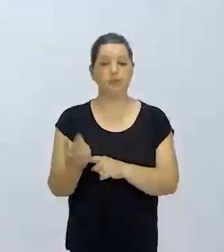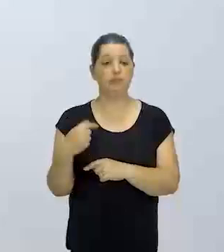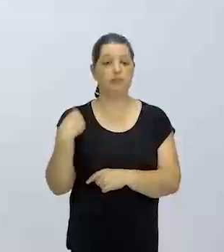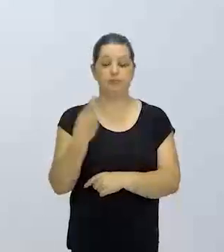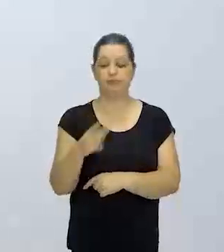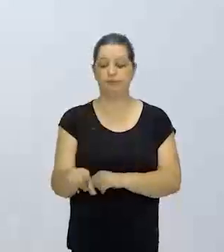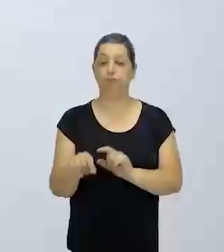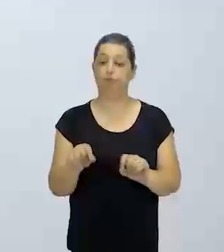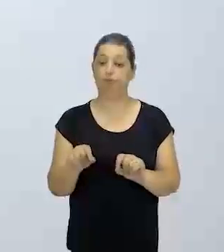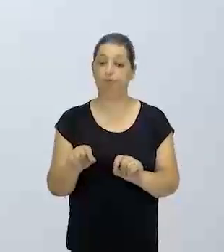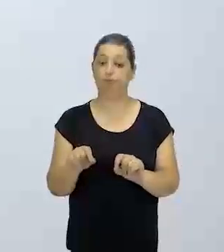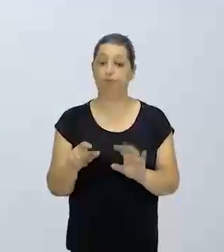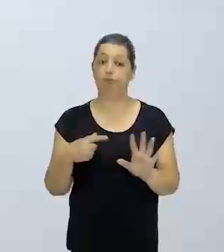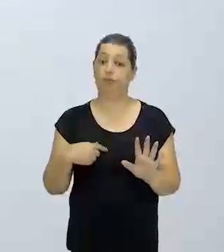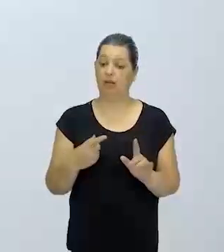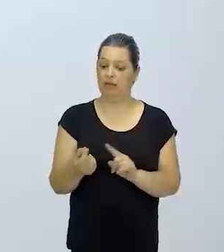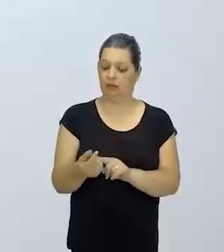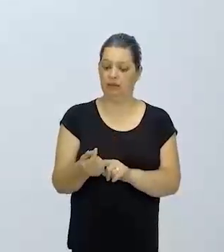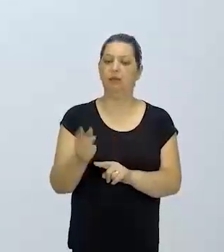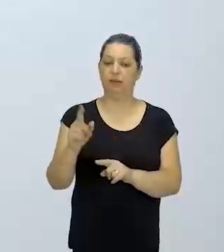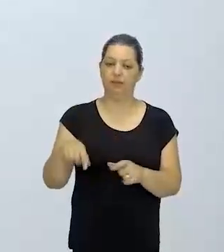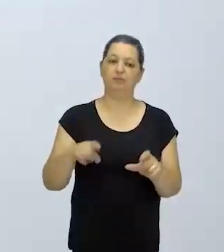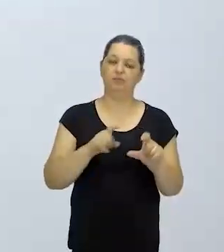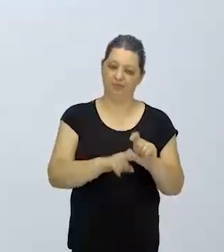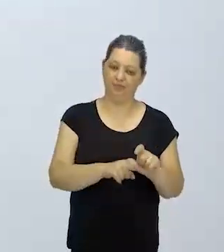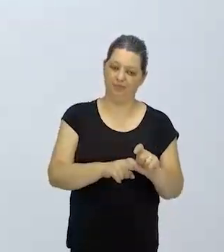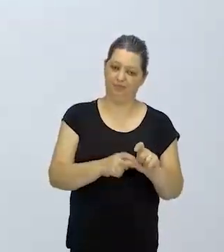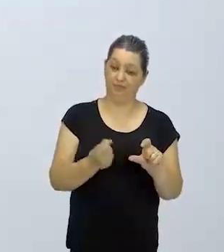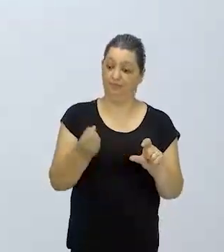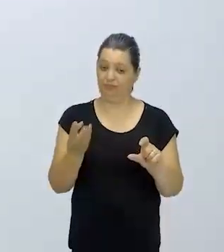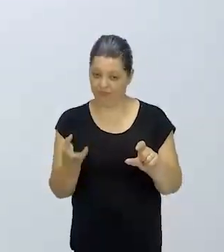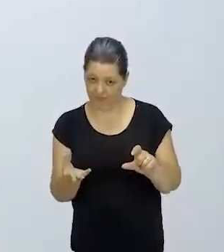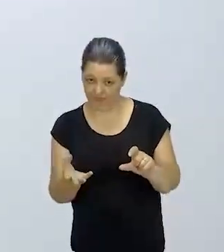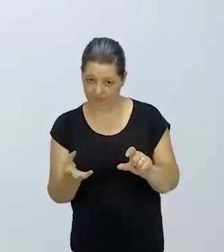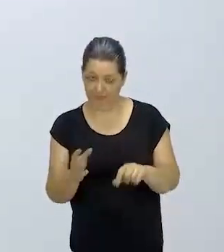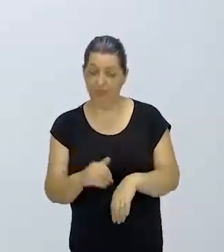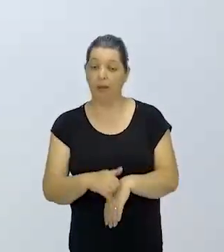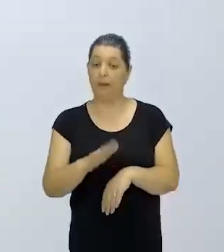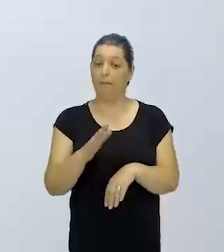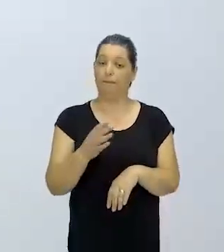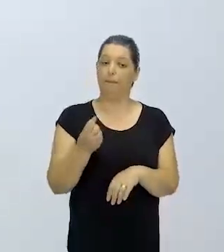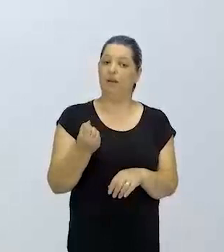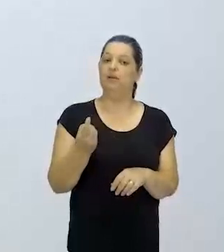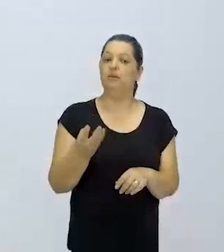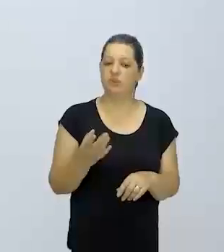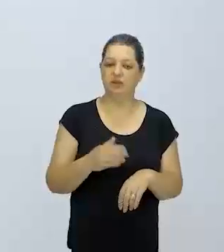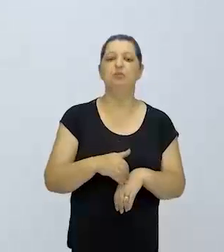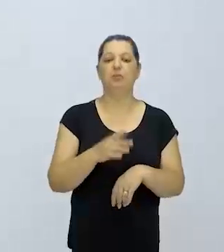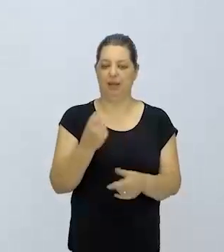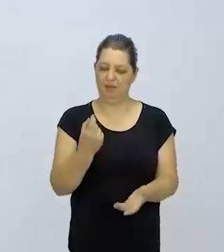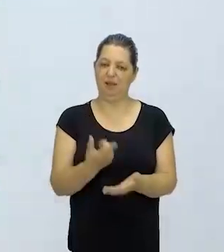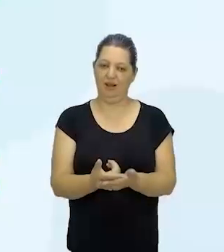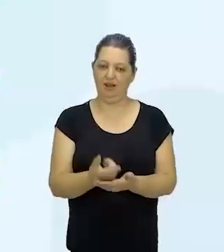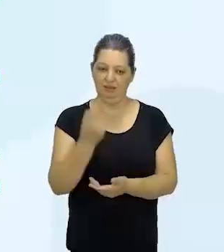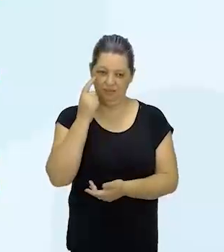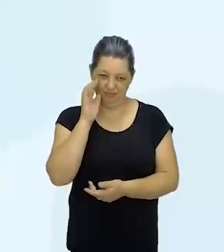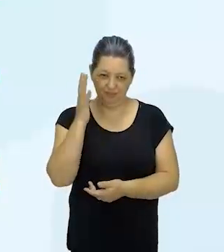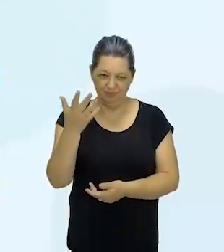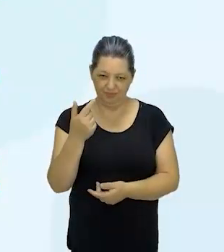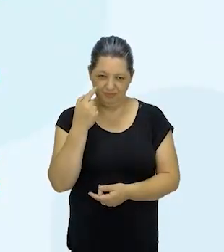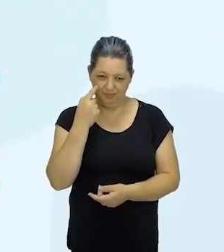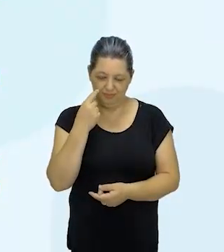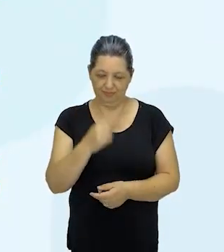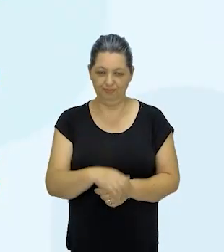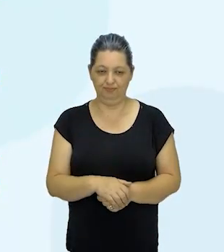escolhe. Agora, o preço tá associado à quantidade. Quanto mais eu comprar, mais eu vou pagar. Tudo bem? Vou mostrar a resolução para vocês aí, ó.